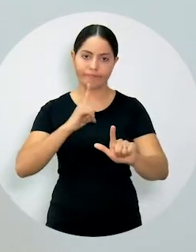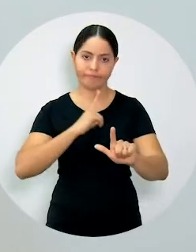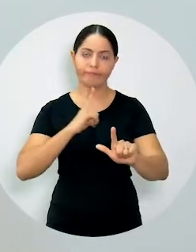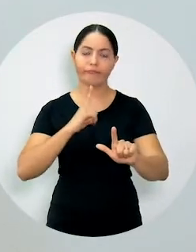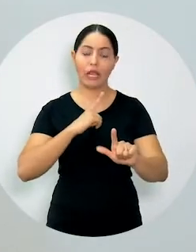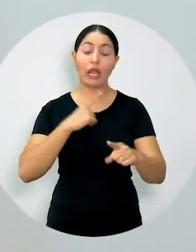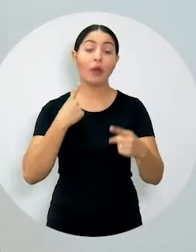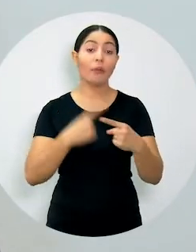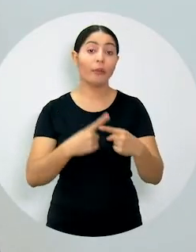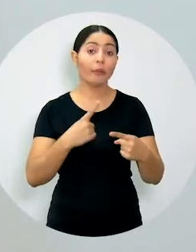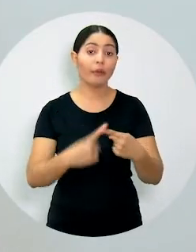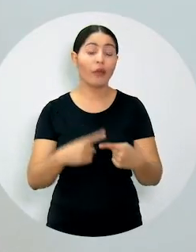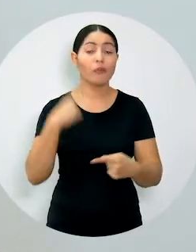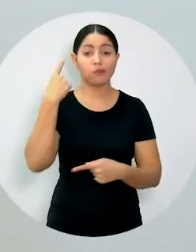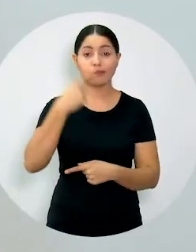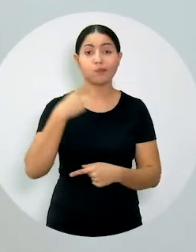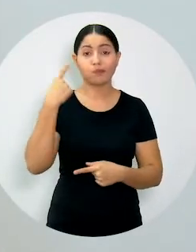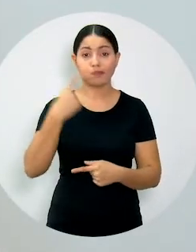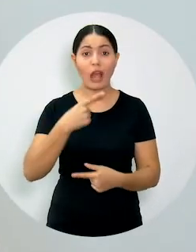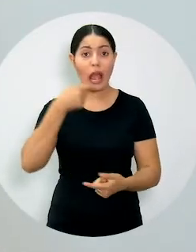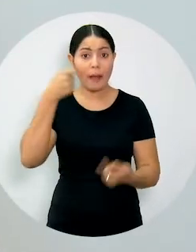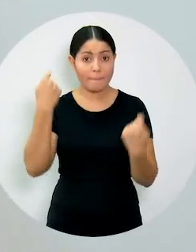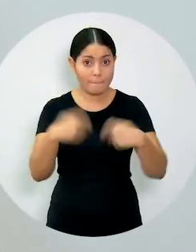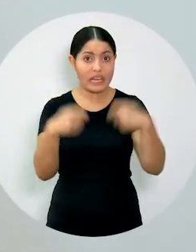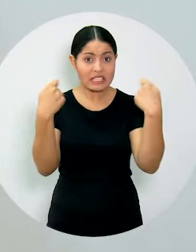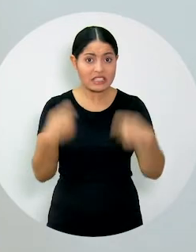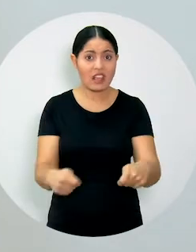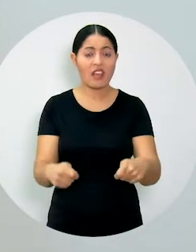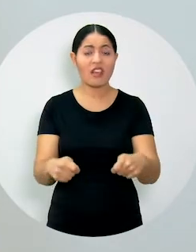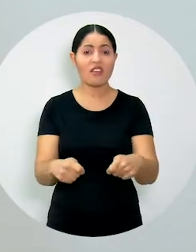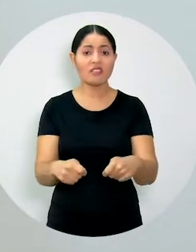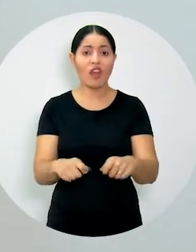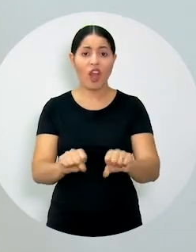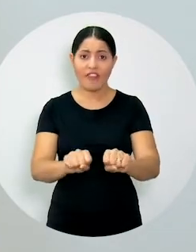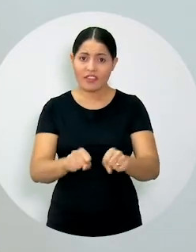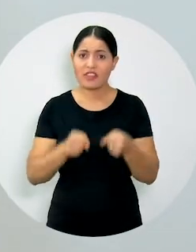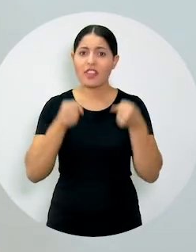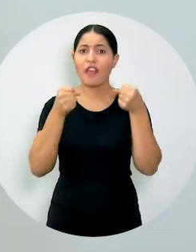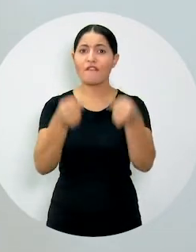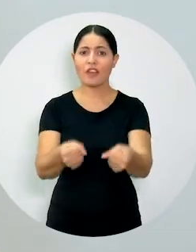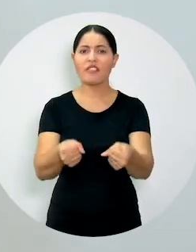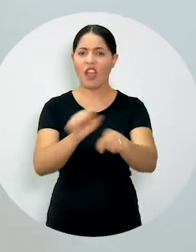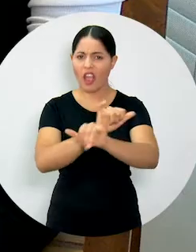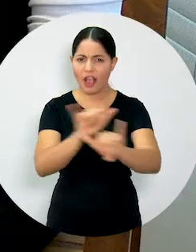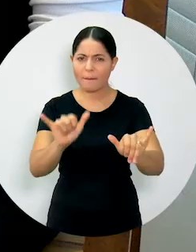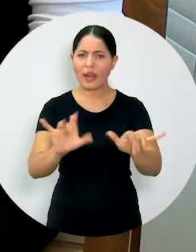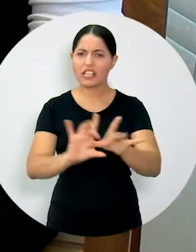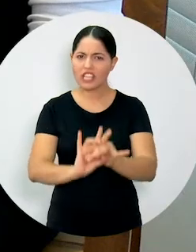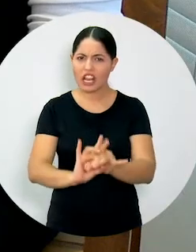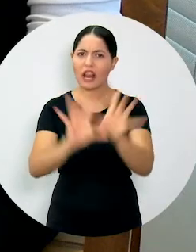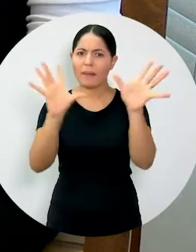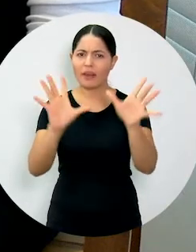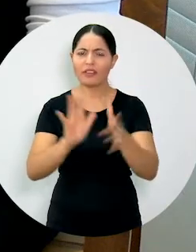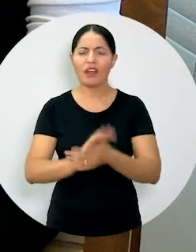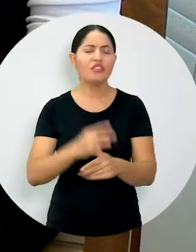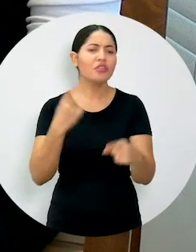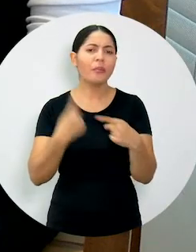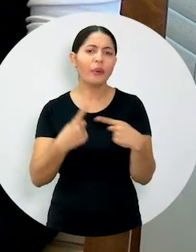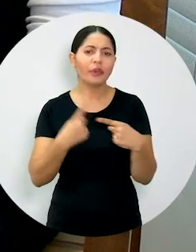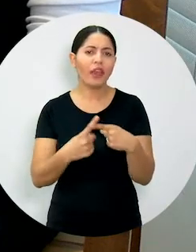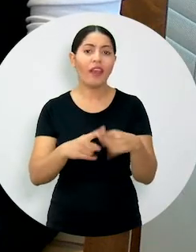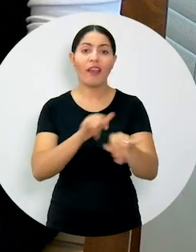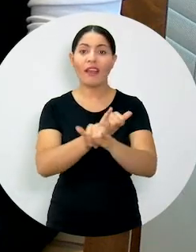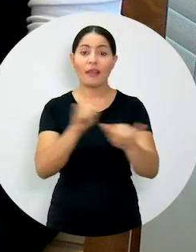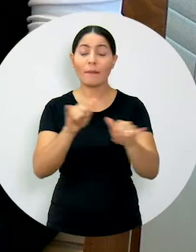O advogado deve ser um batalhador pela liberdade de imprensa, porque a liberdade de imprensa